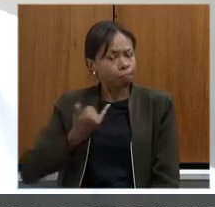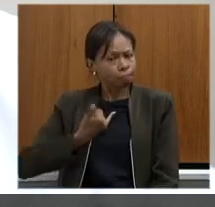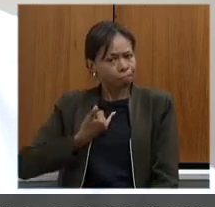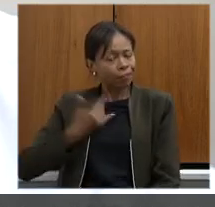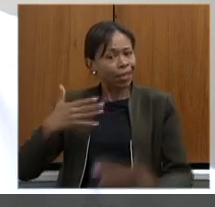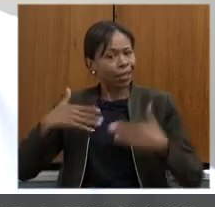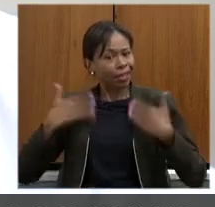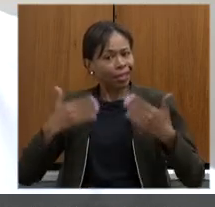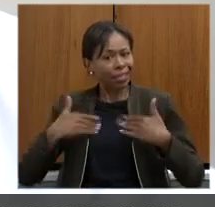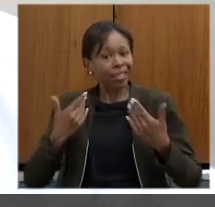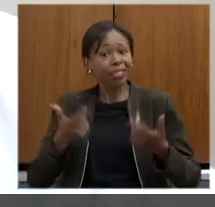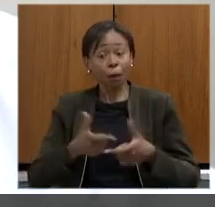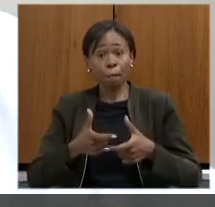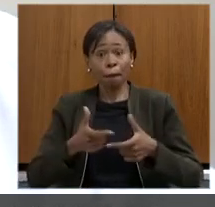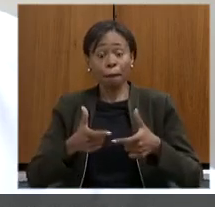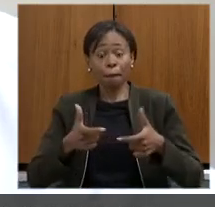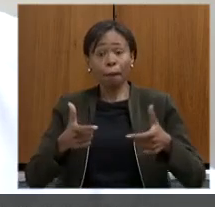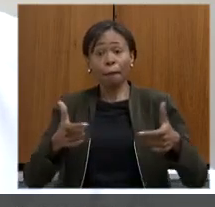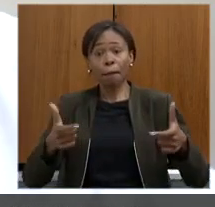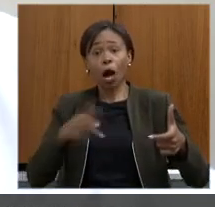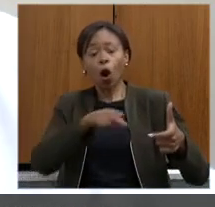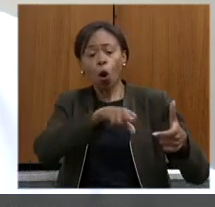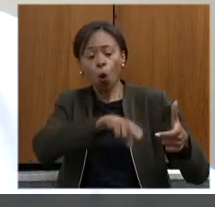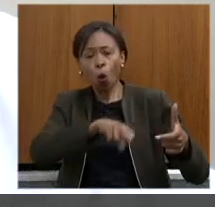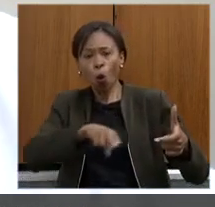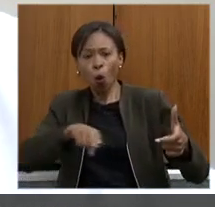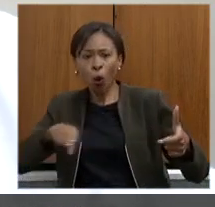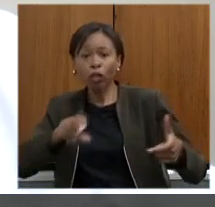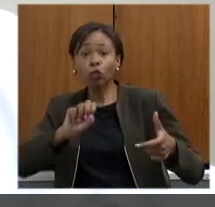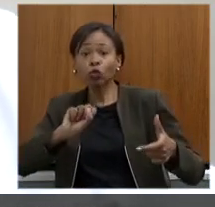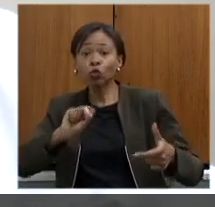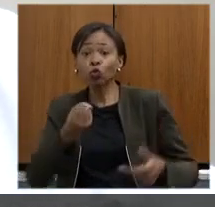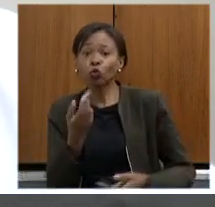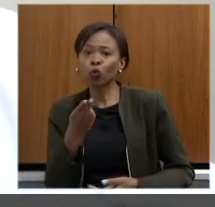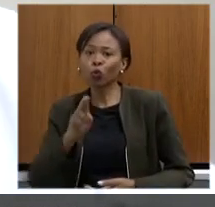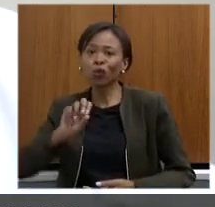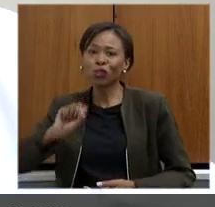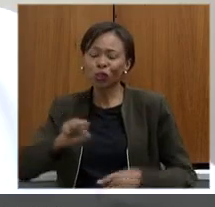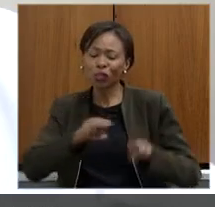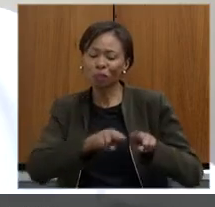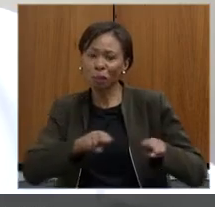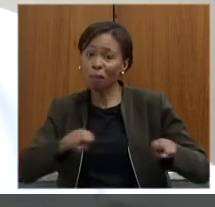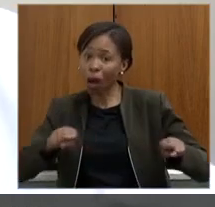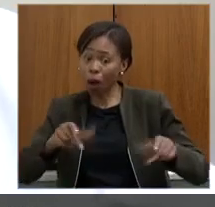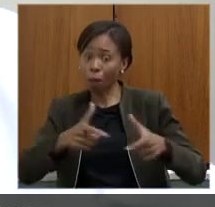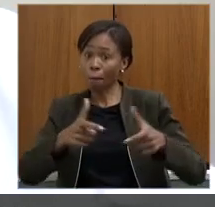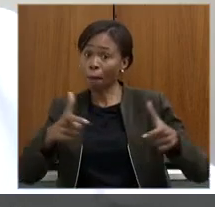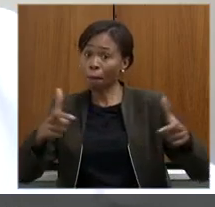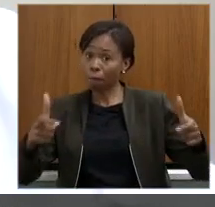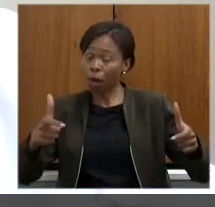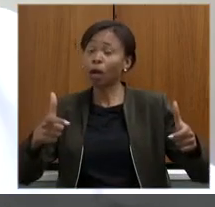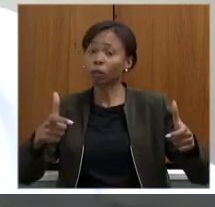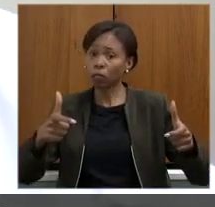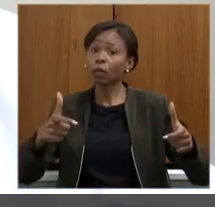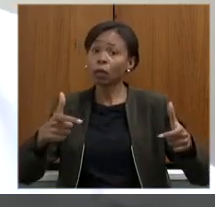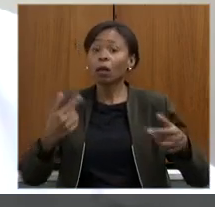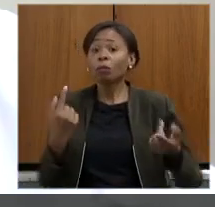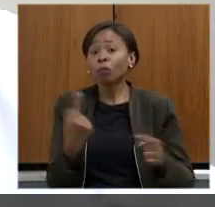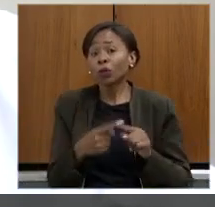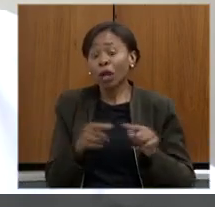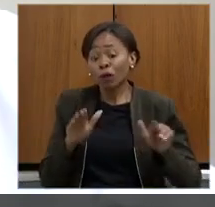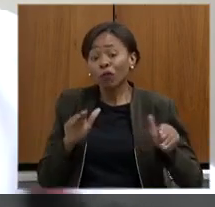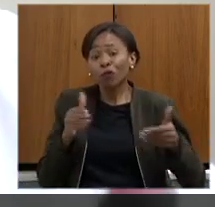expansão josley gostoso Aquele estado já mantendo lente de fora dessa errado eu poderia pegar atender a população